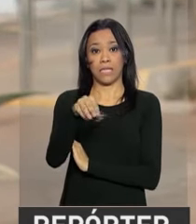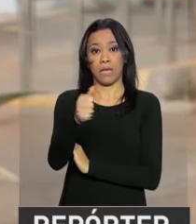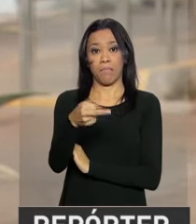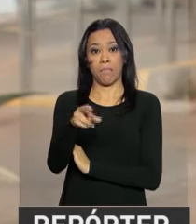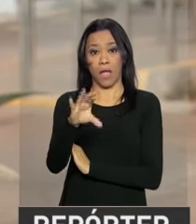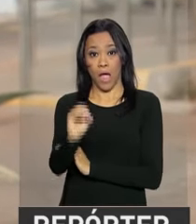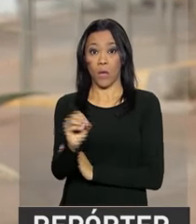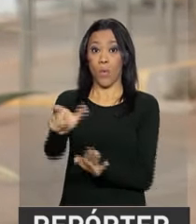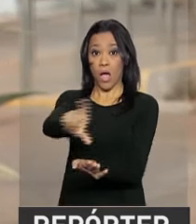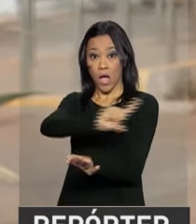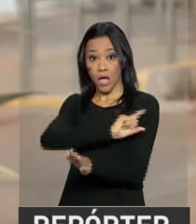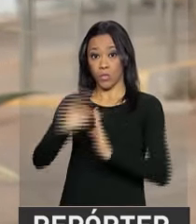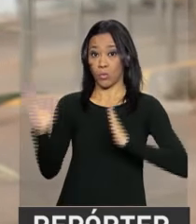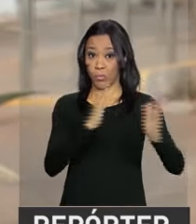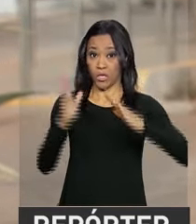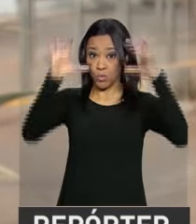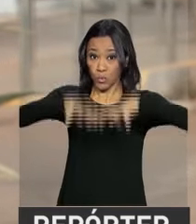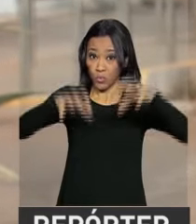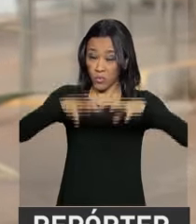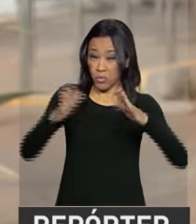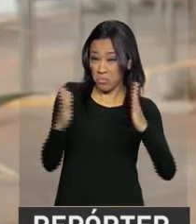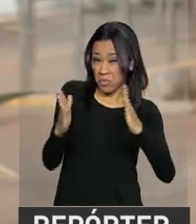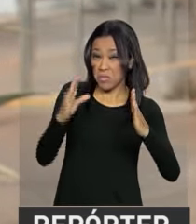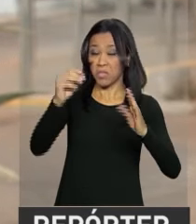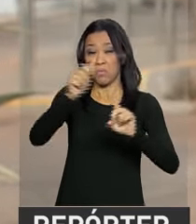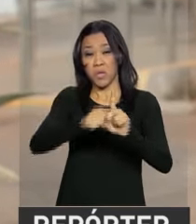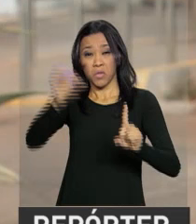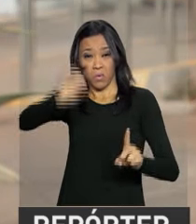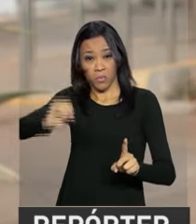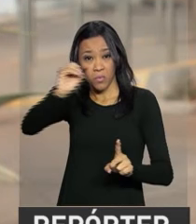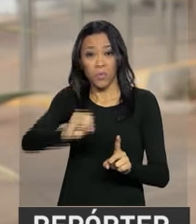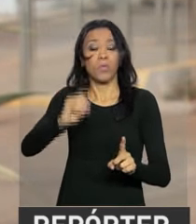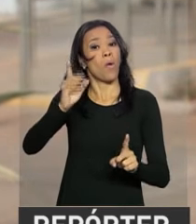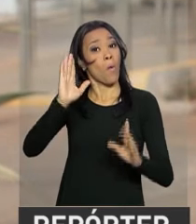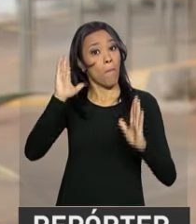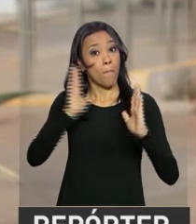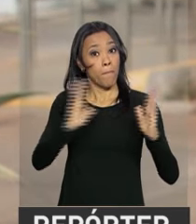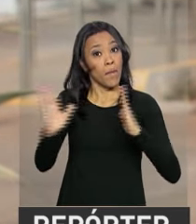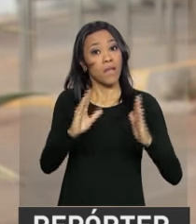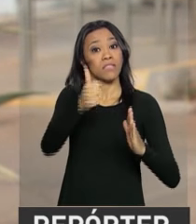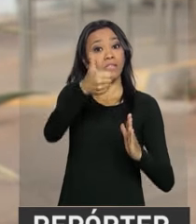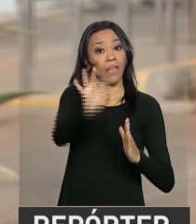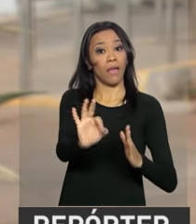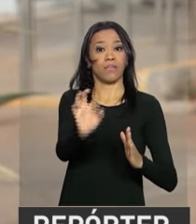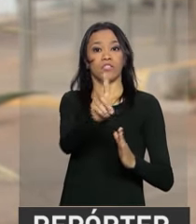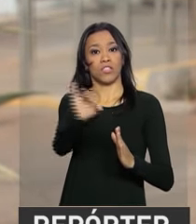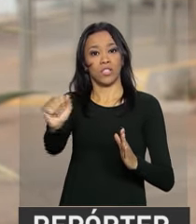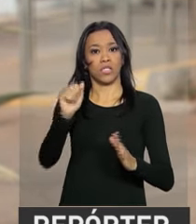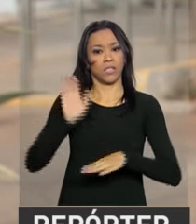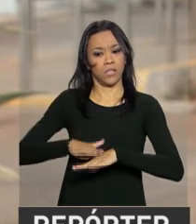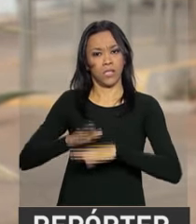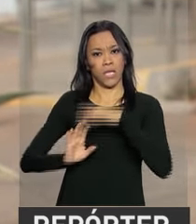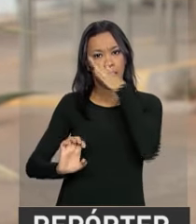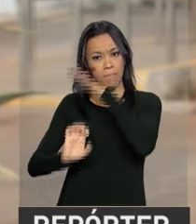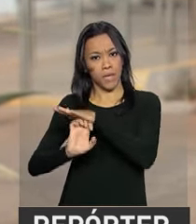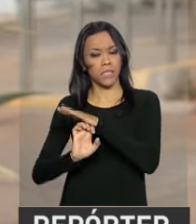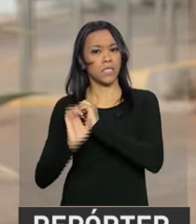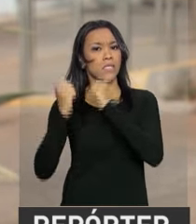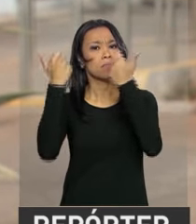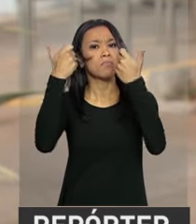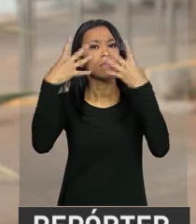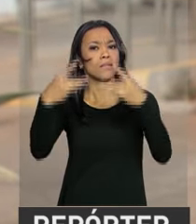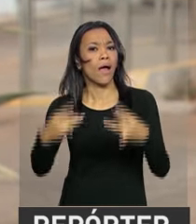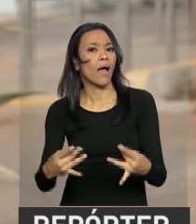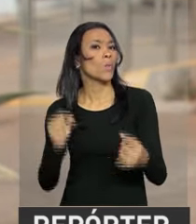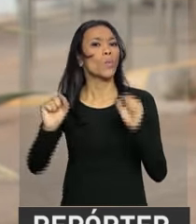volta do mês de outubro na reunião desta terça-feira o grupo determinou um prazo de 10 dias para que a empresa Apresente o detalhamento das